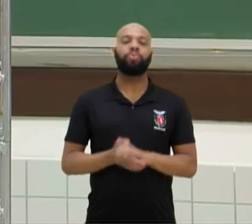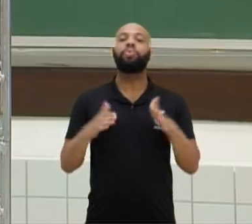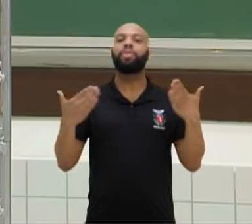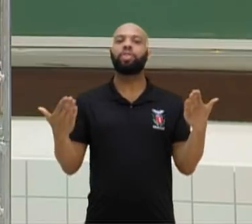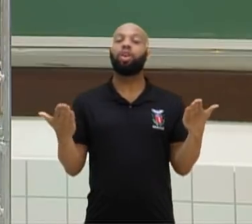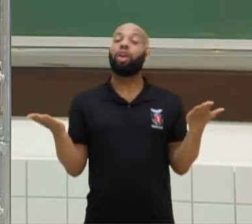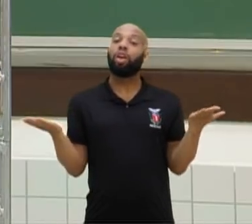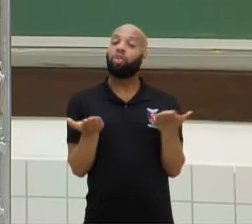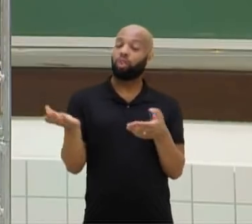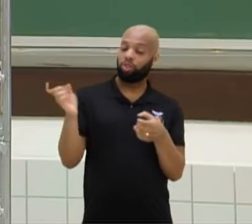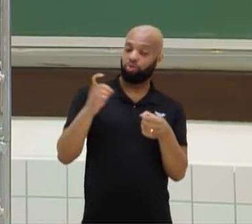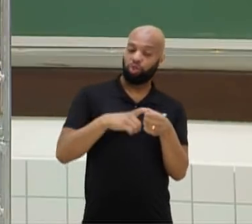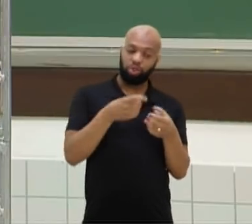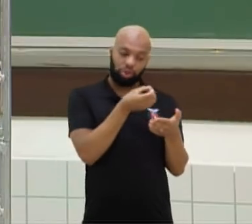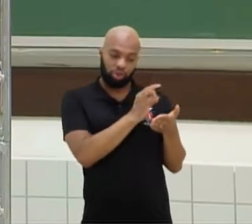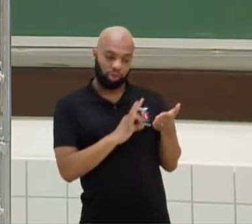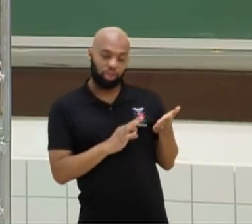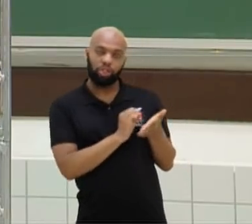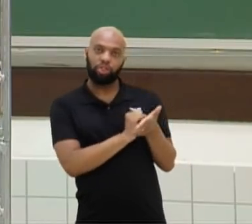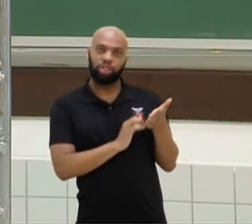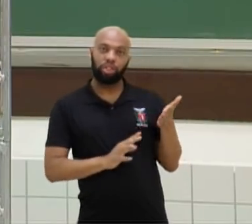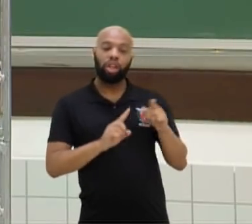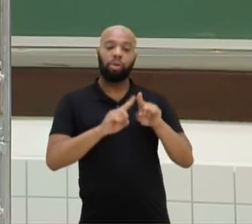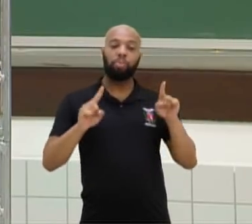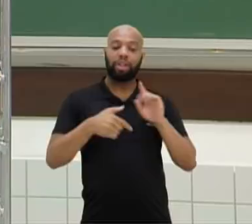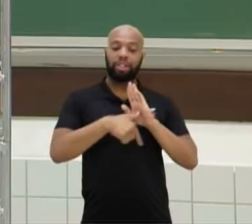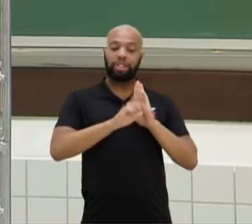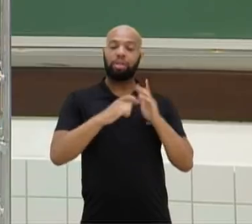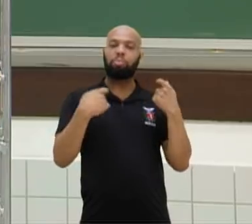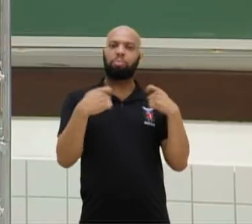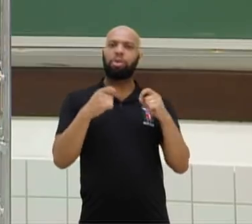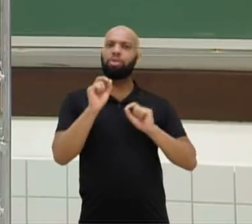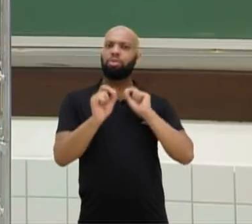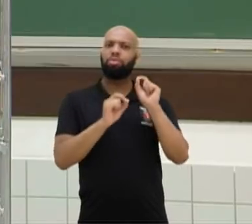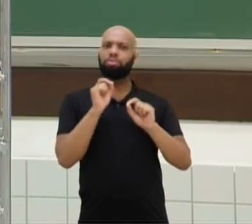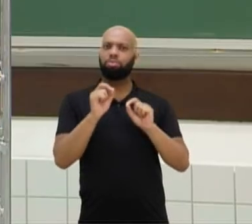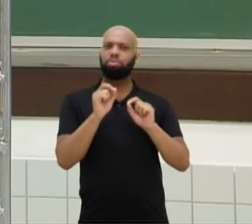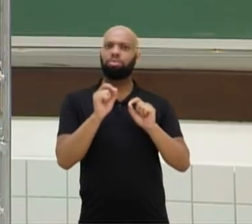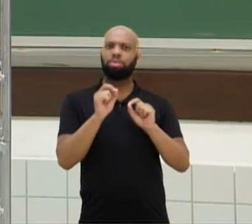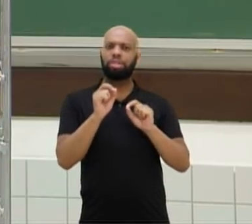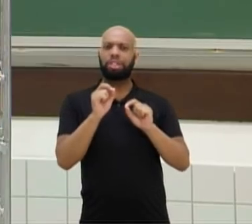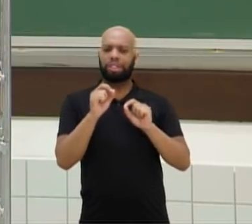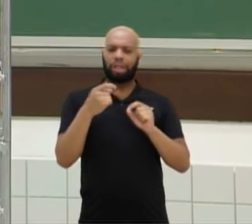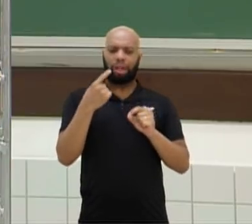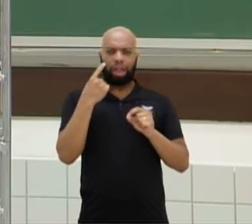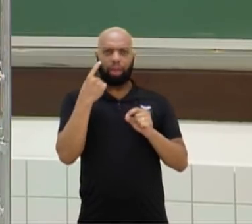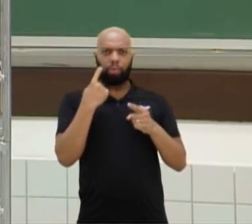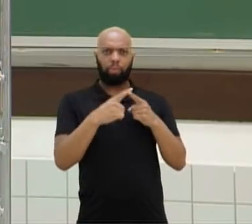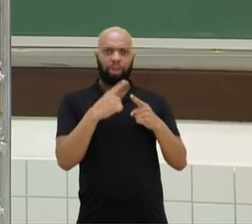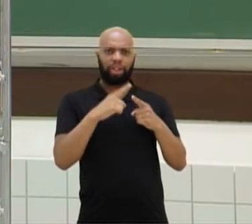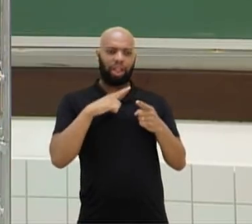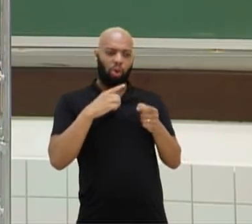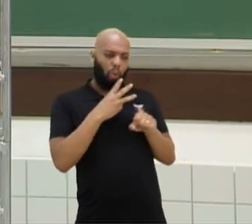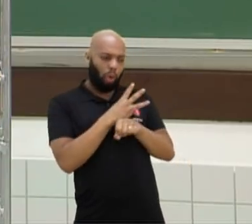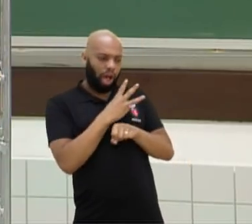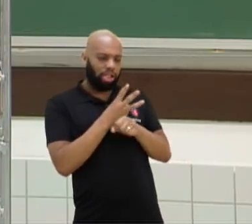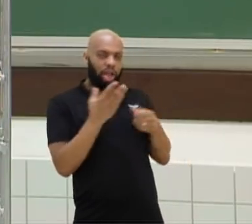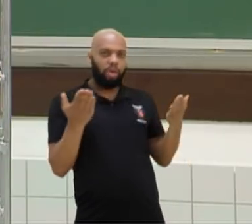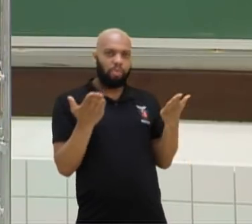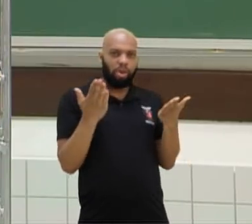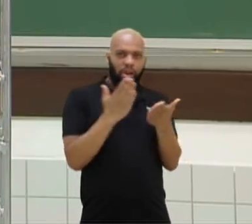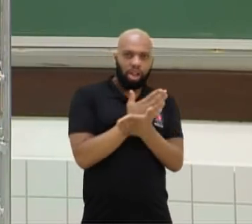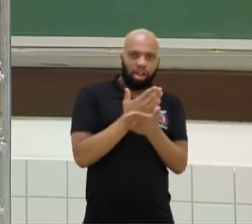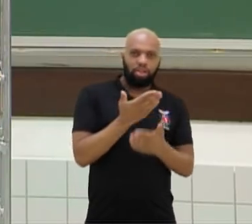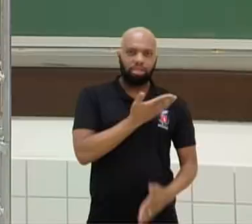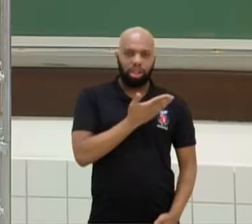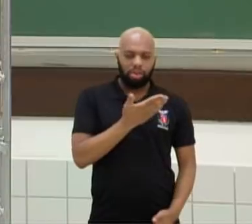Gente, retornando então para corrigir o exercício, mas antes preciso aqui fazer um meia-culpa. Recebi um WhatsApp agora de alguns colegas, de